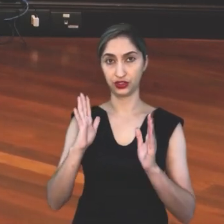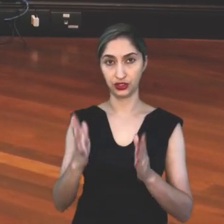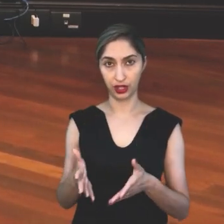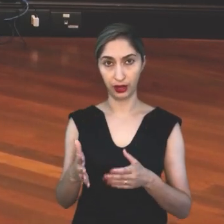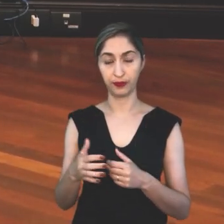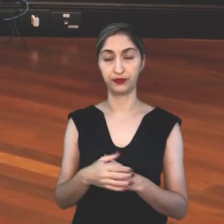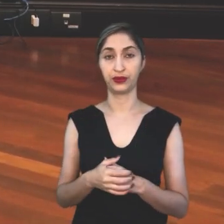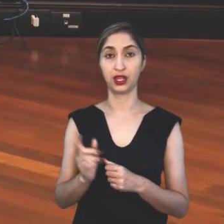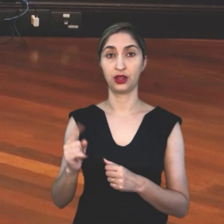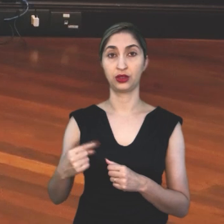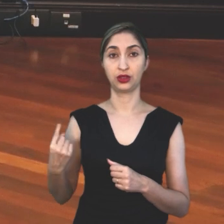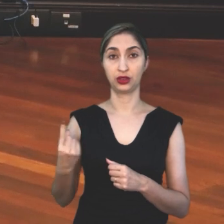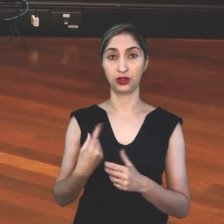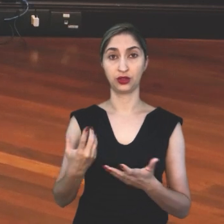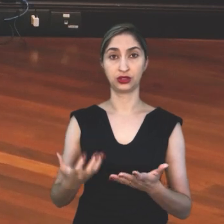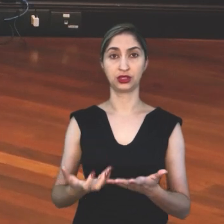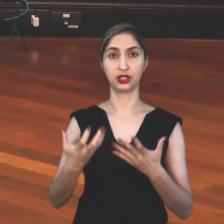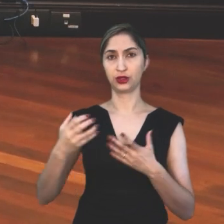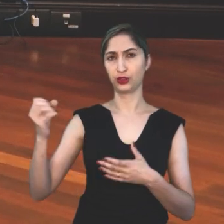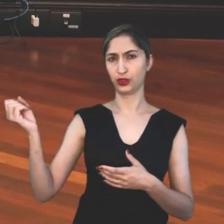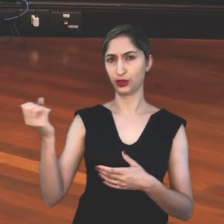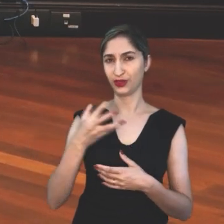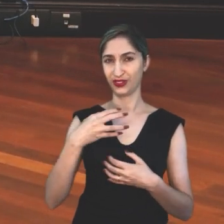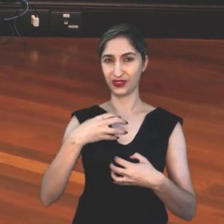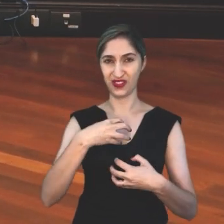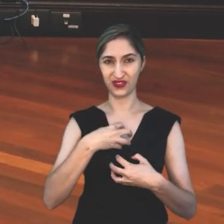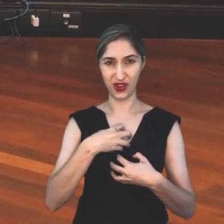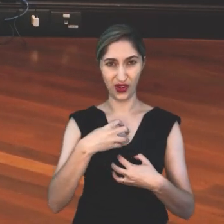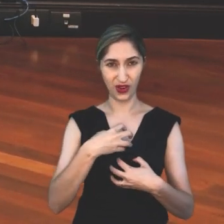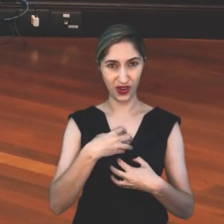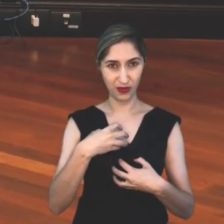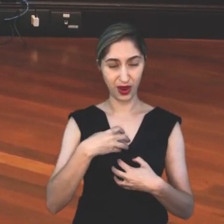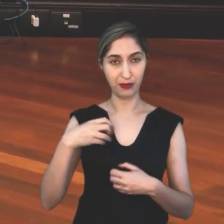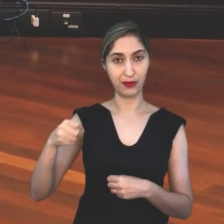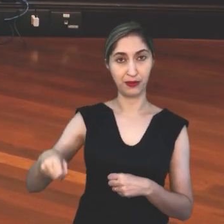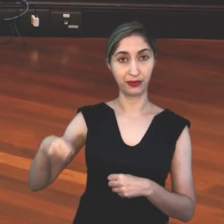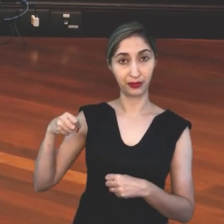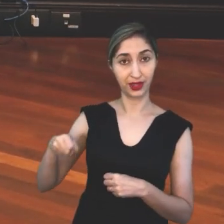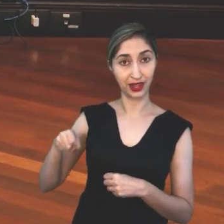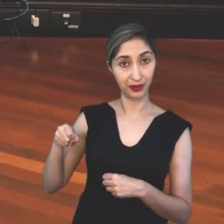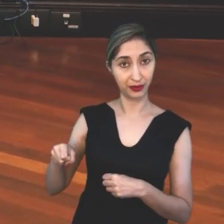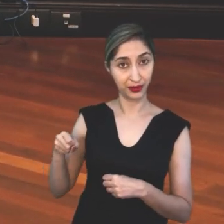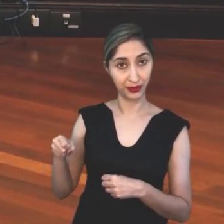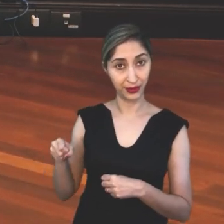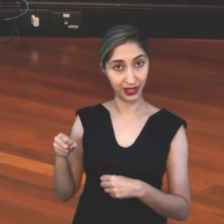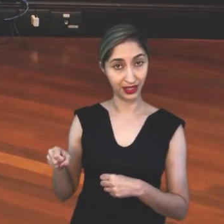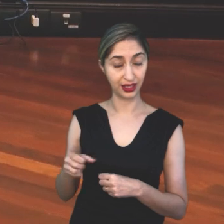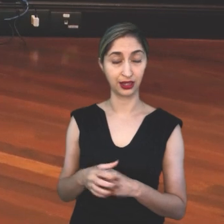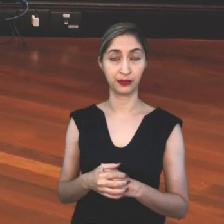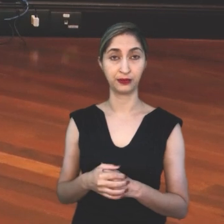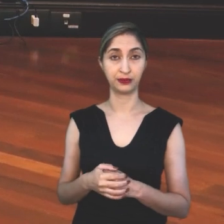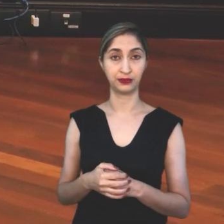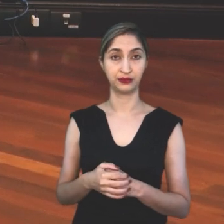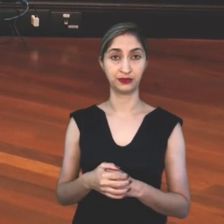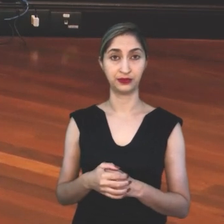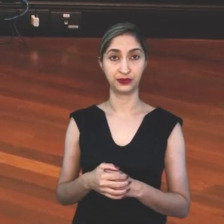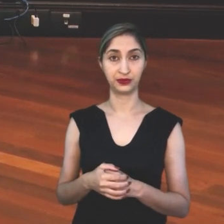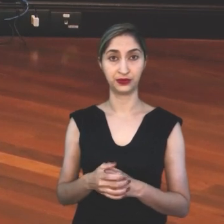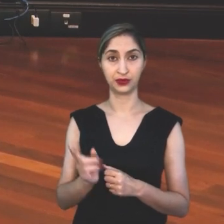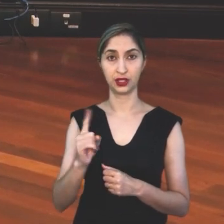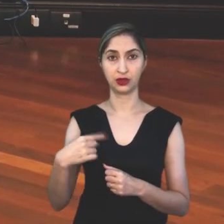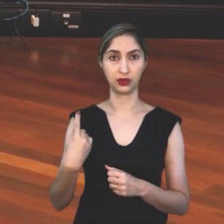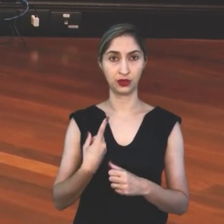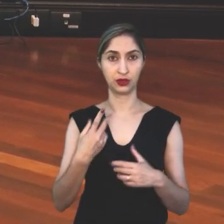edição passada também foi usada a mala. Nessa edição a gente quis trazer uma nova roupagem para a mala, então a gente deu uma. Ela ainda